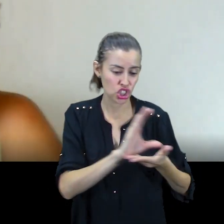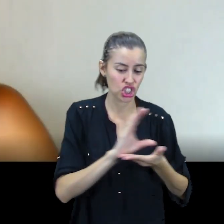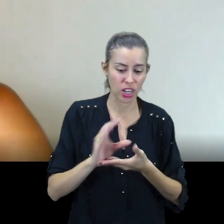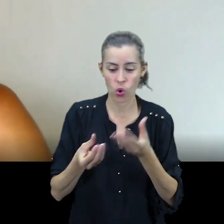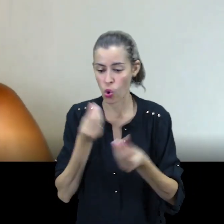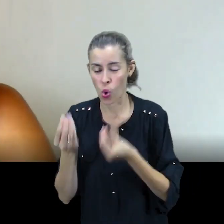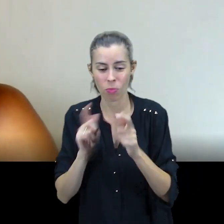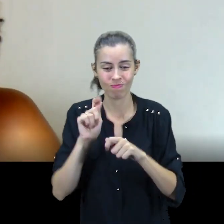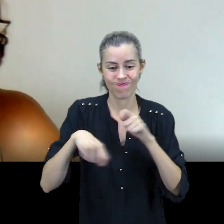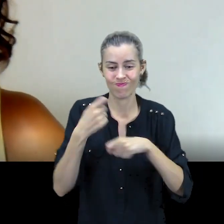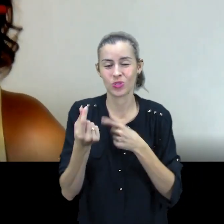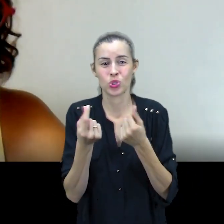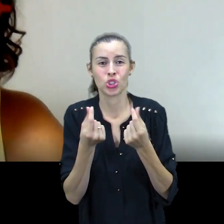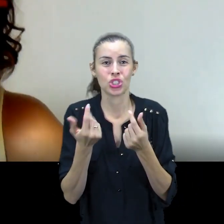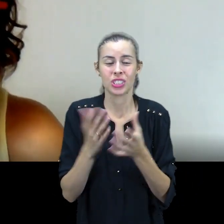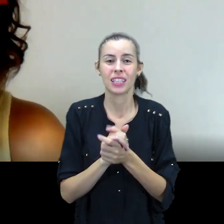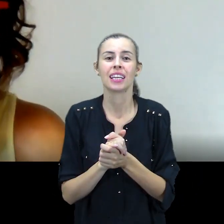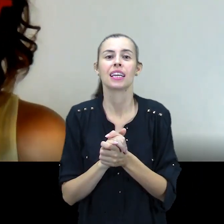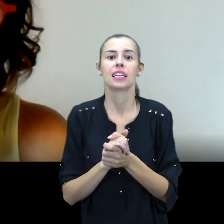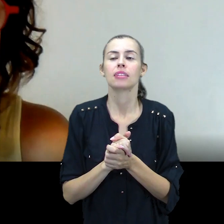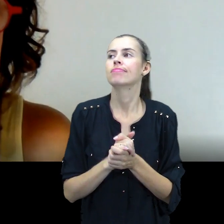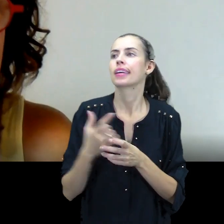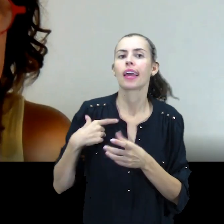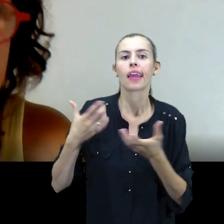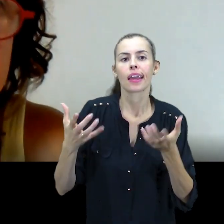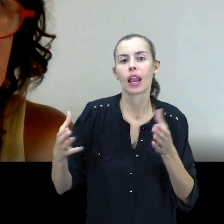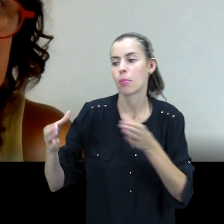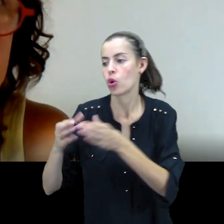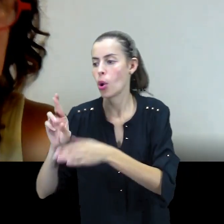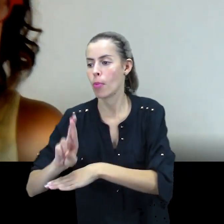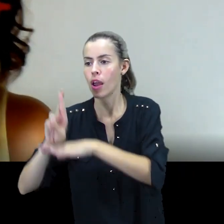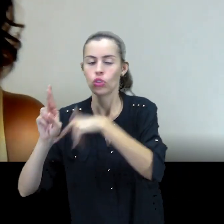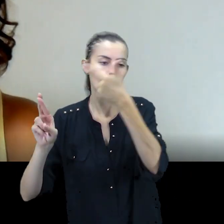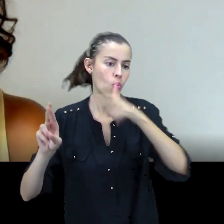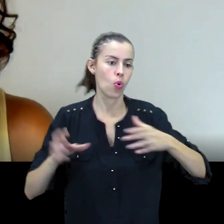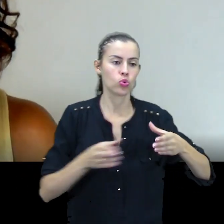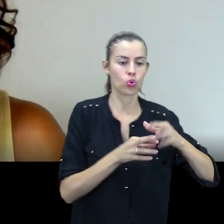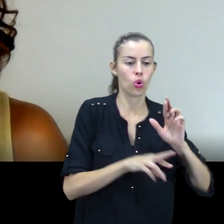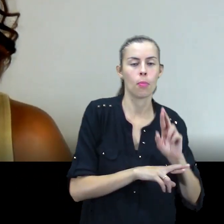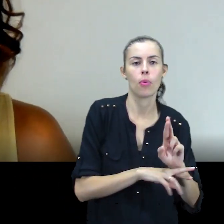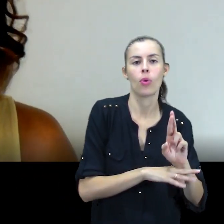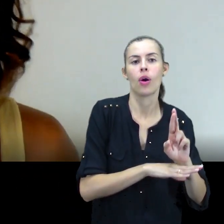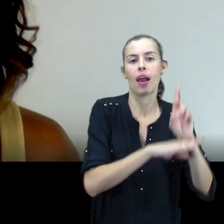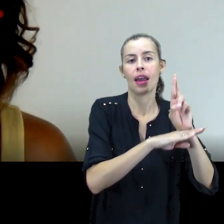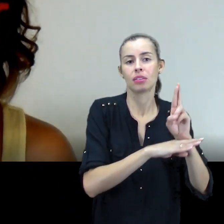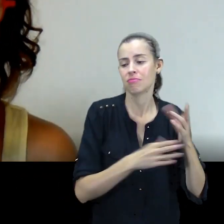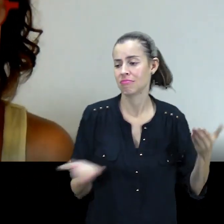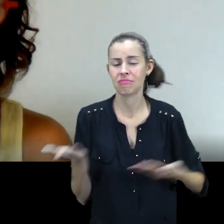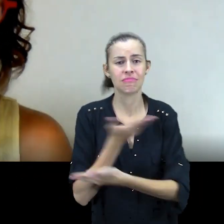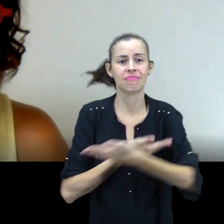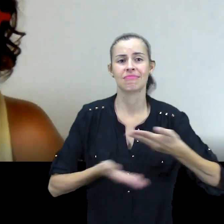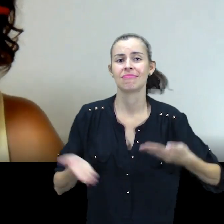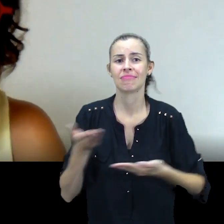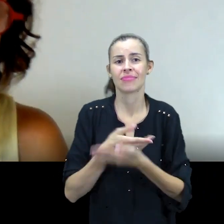tenha, mais que aquelas que têm custos maiores, né, em implementar suas extensões, recebam um pouco mais de acordo com o que já é gasto.